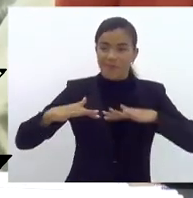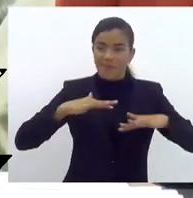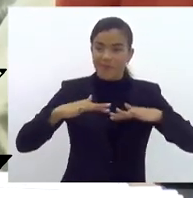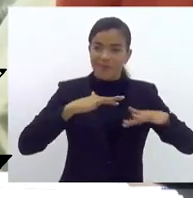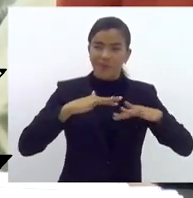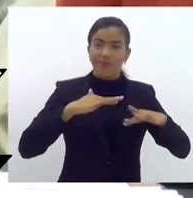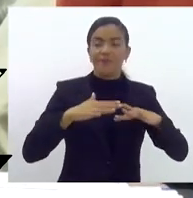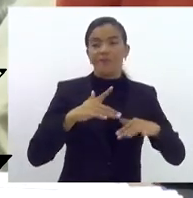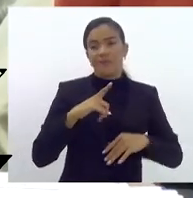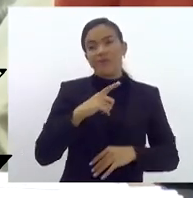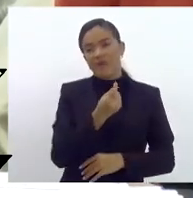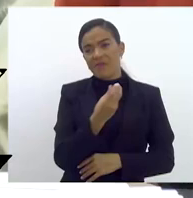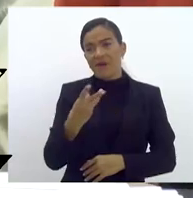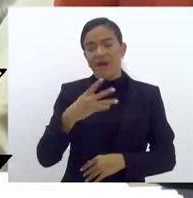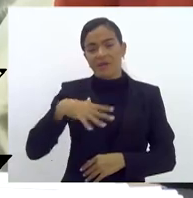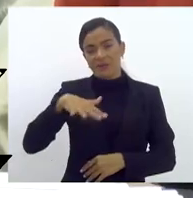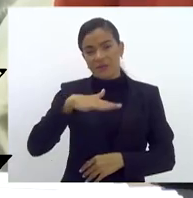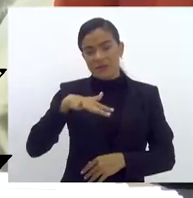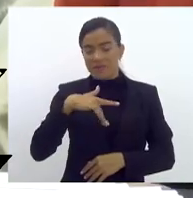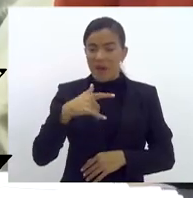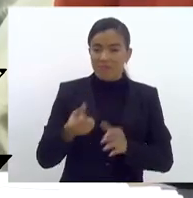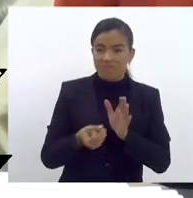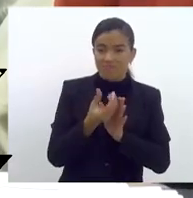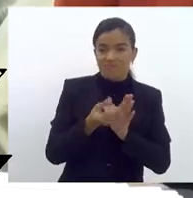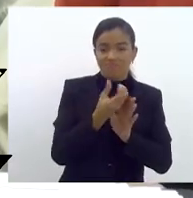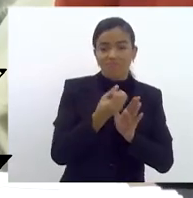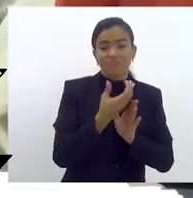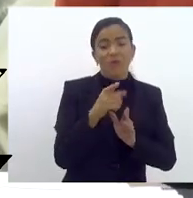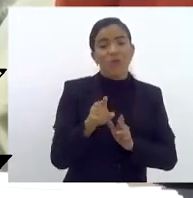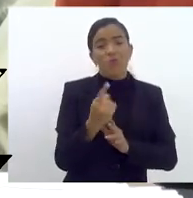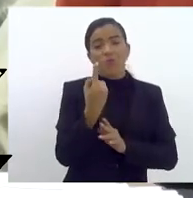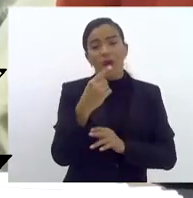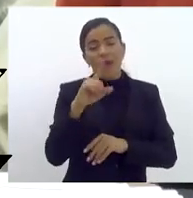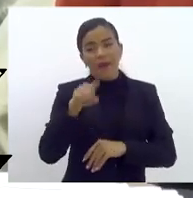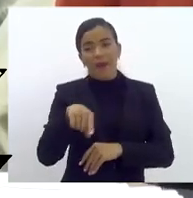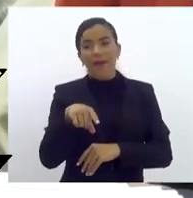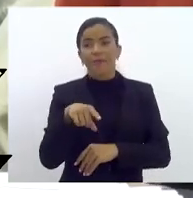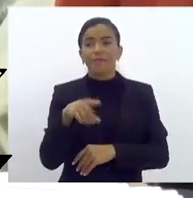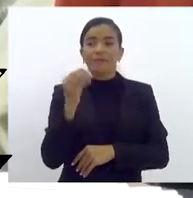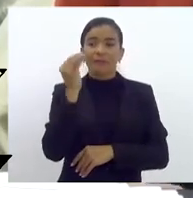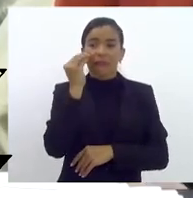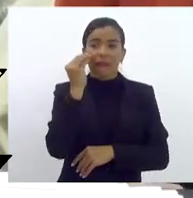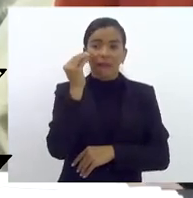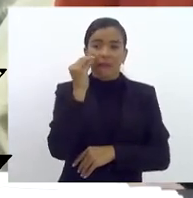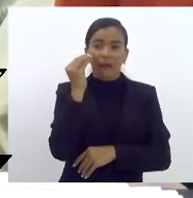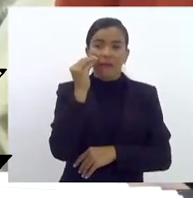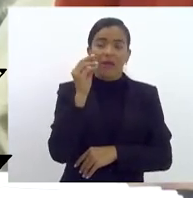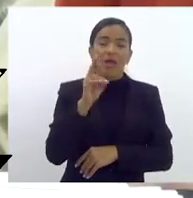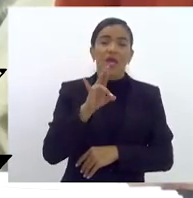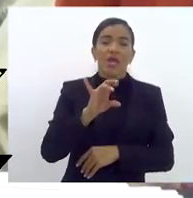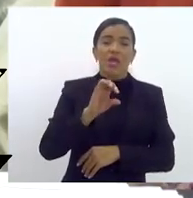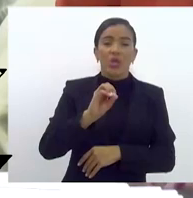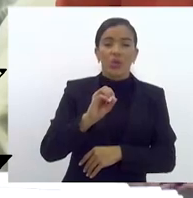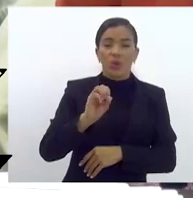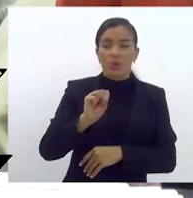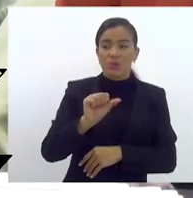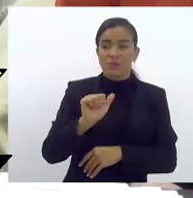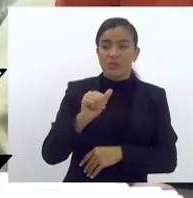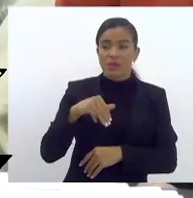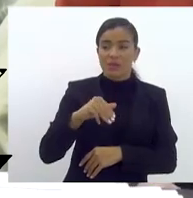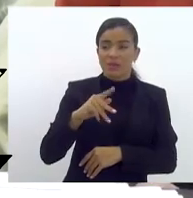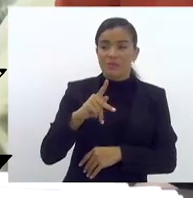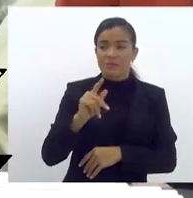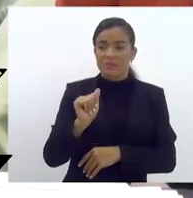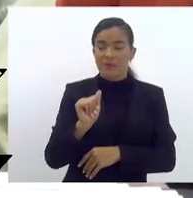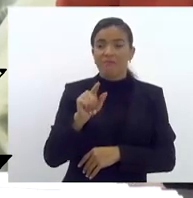que tem muitas coisas bacanas para acontecer uma a gente tá tentando pegar o antigo Rio Sampa para poder transformar